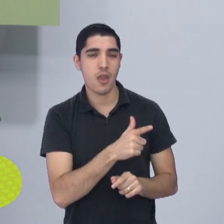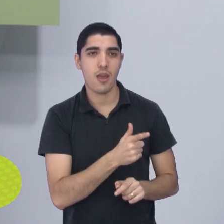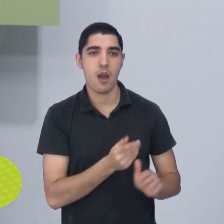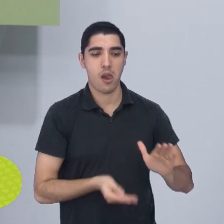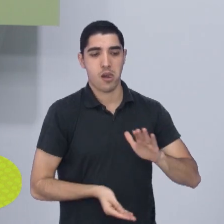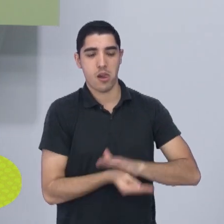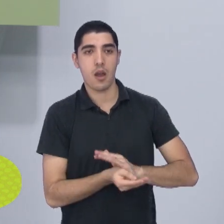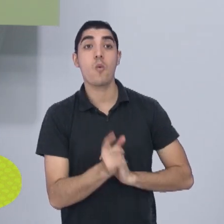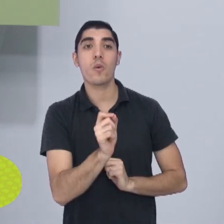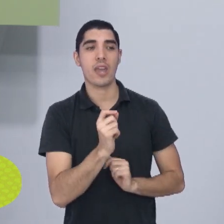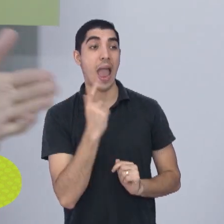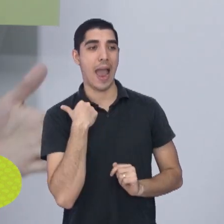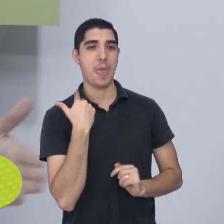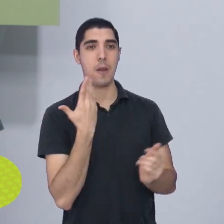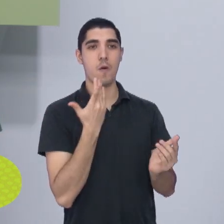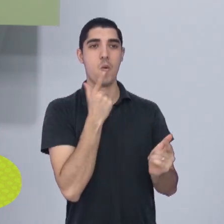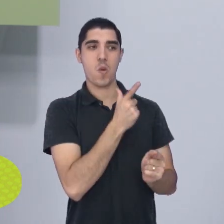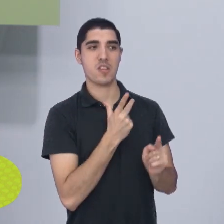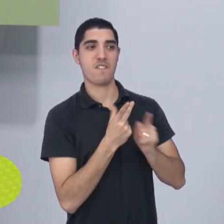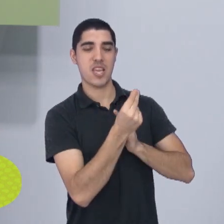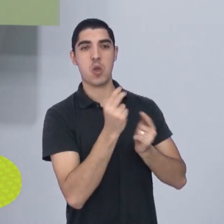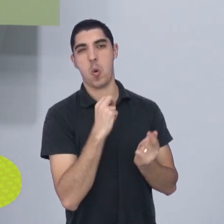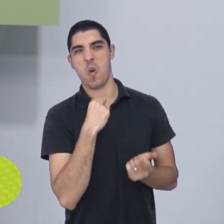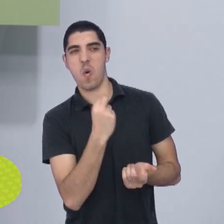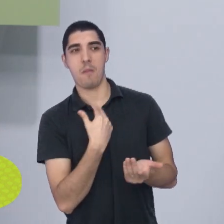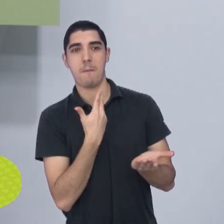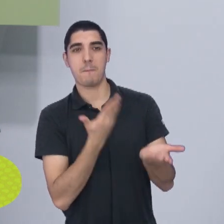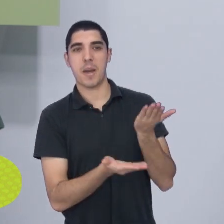vamos ver como é que vai ficar a situação. E o São José precisa